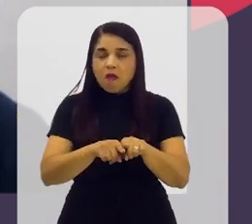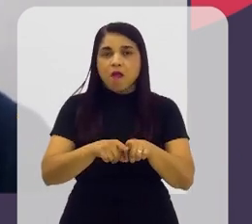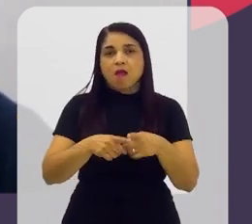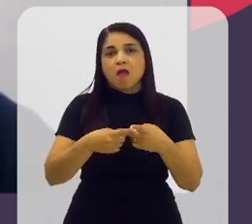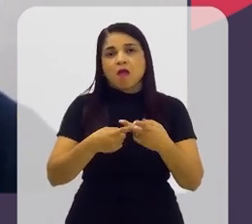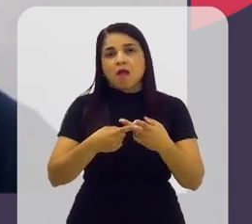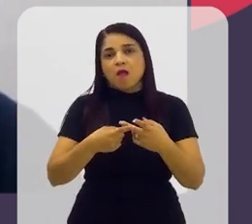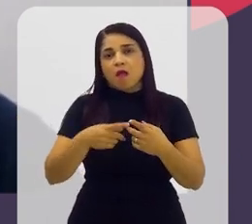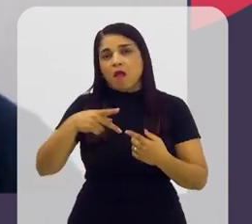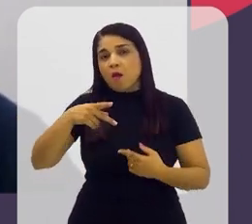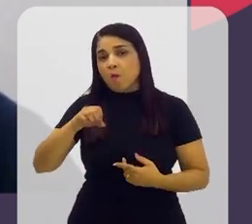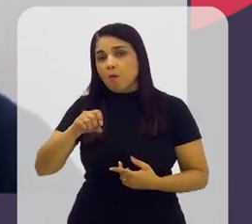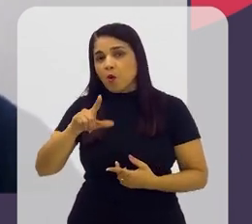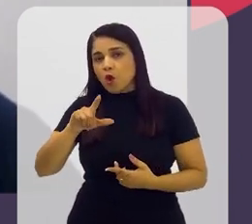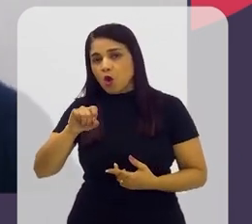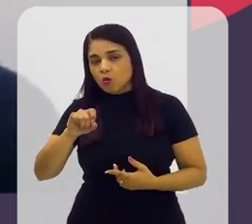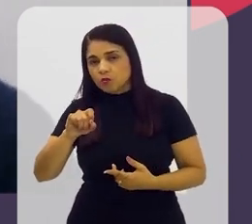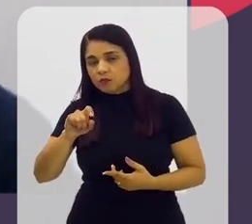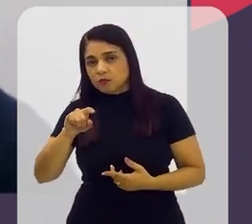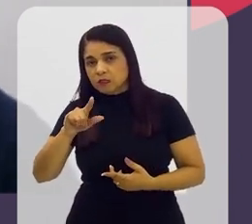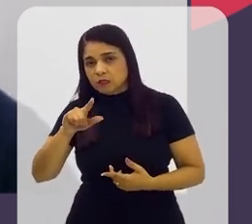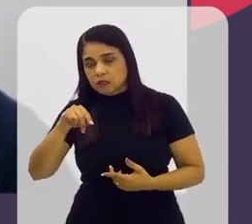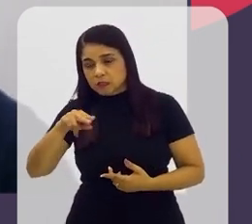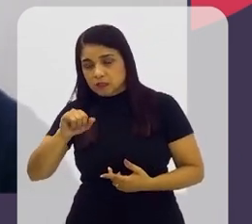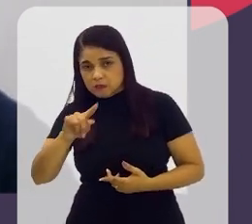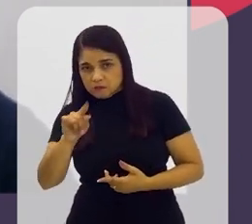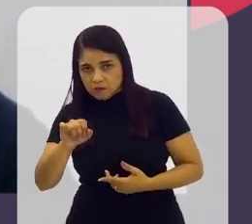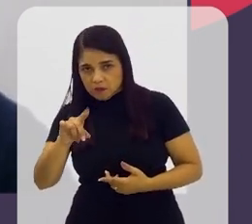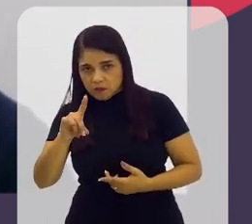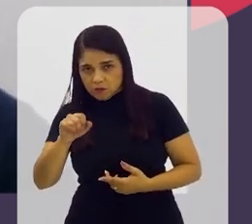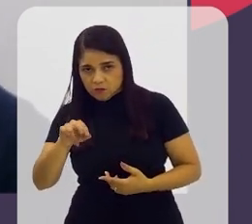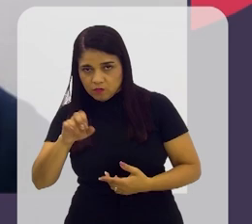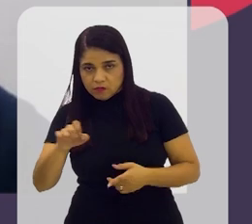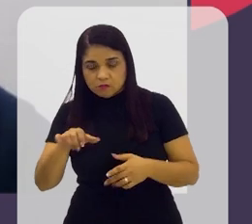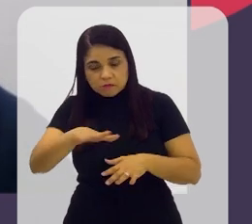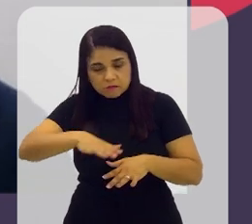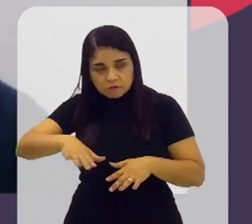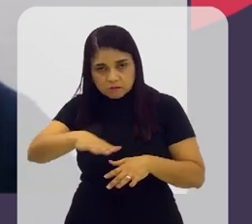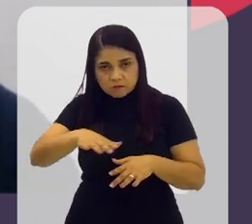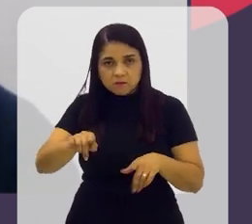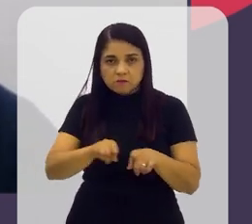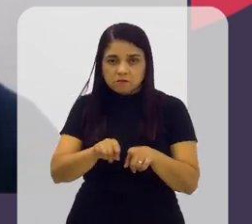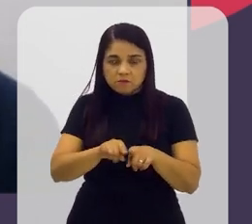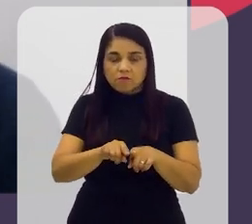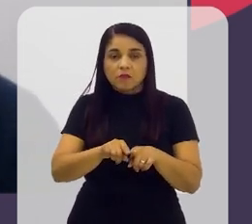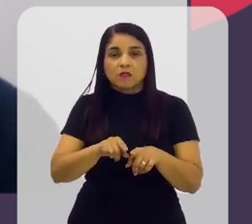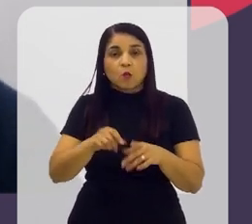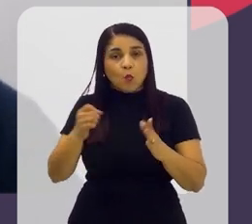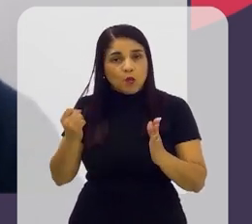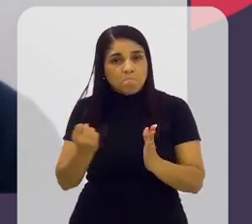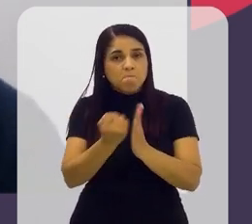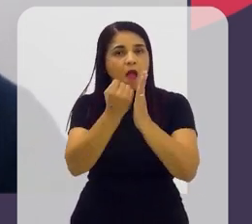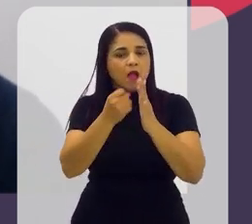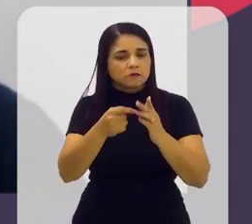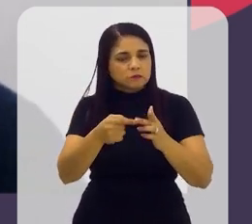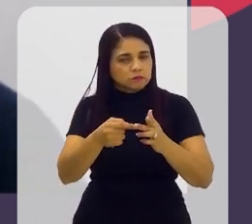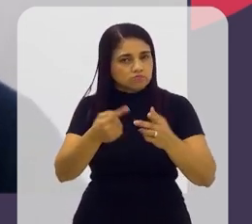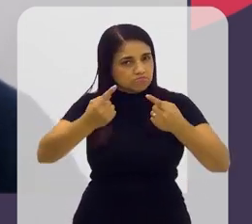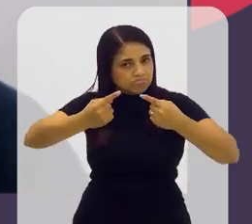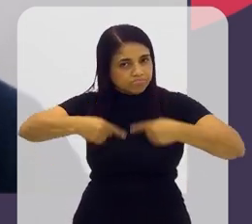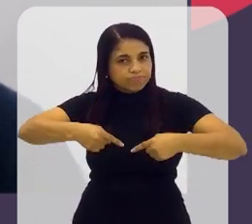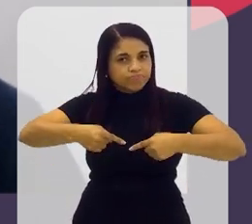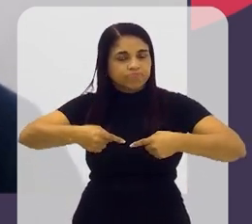por polinizadores que estão naquele ambiente, né? Então, assim, o impacto